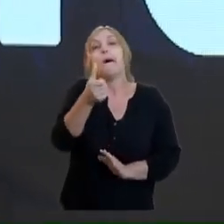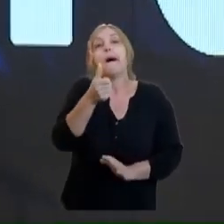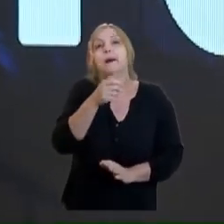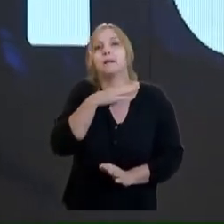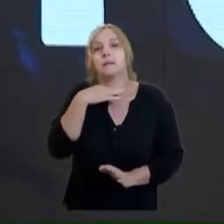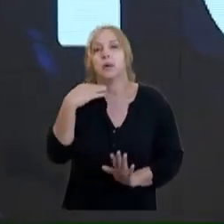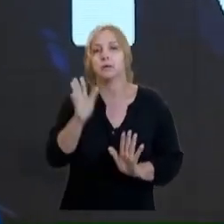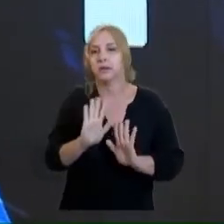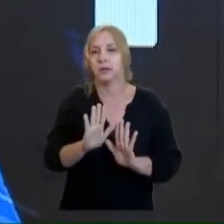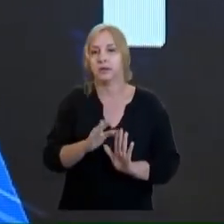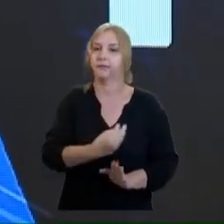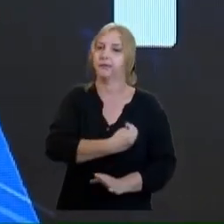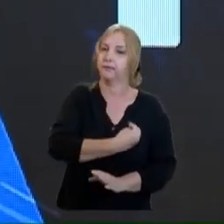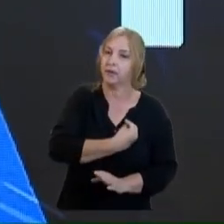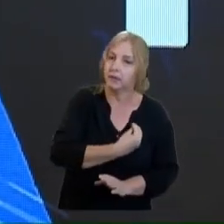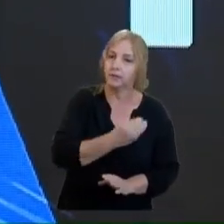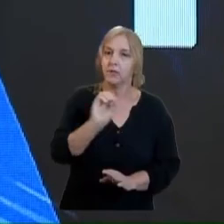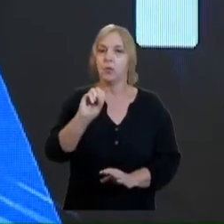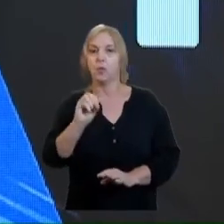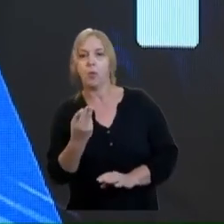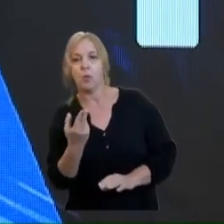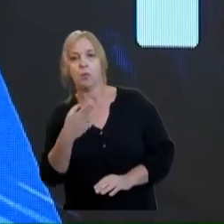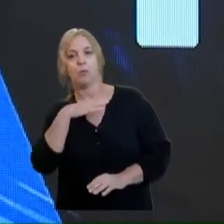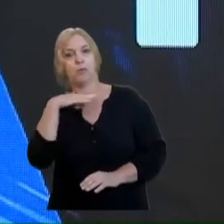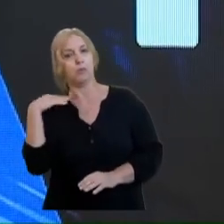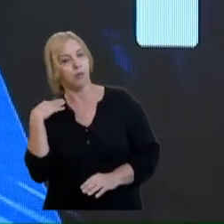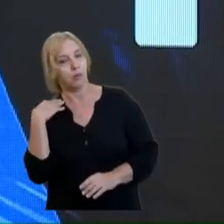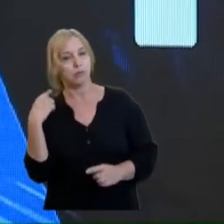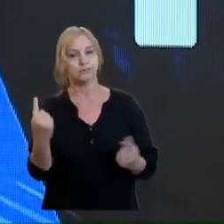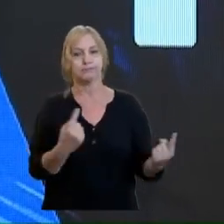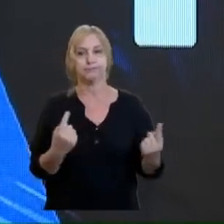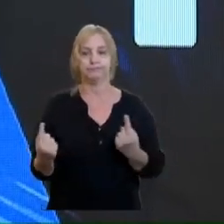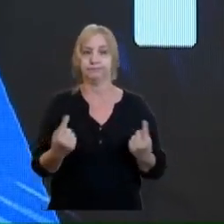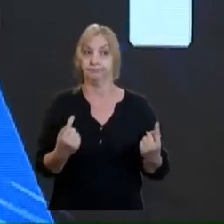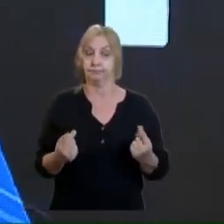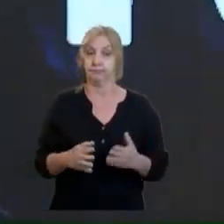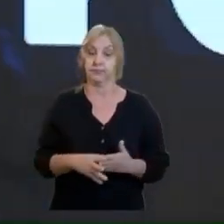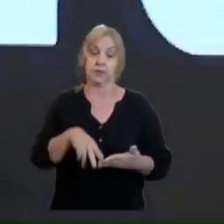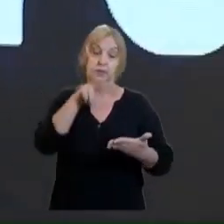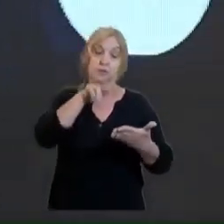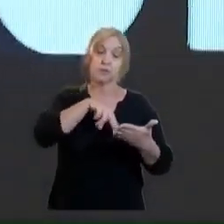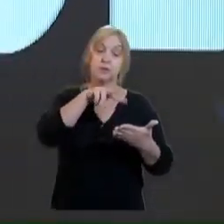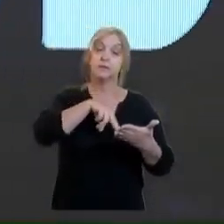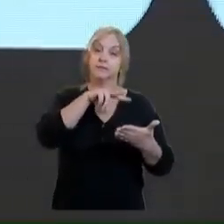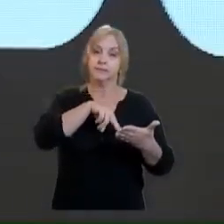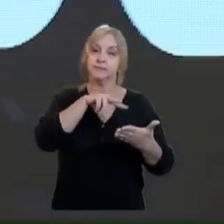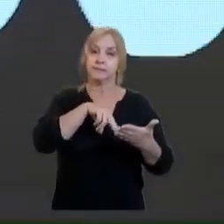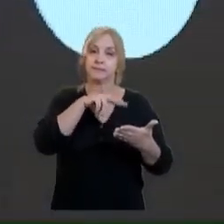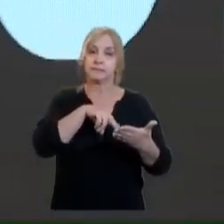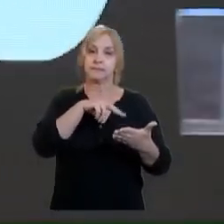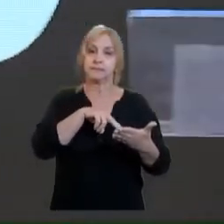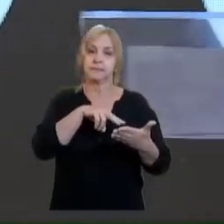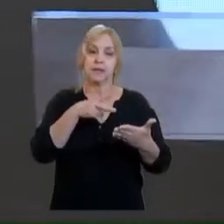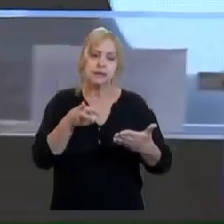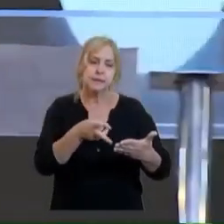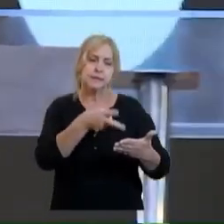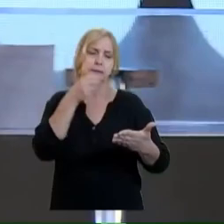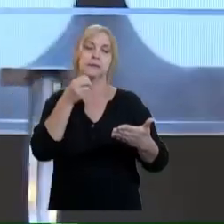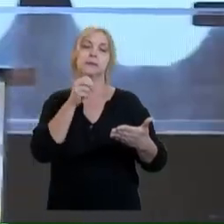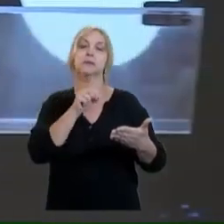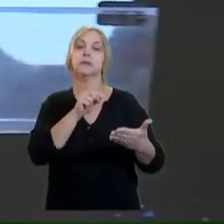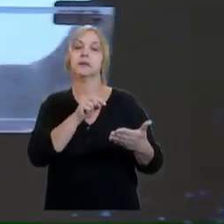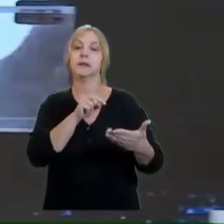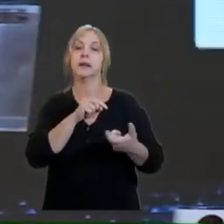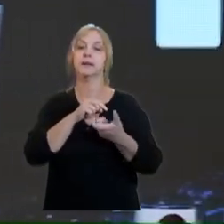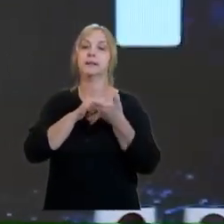morto. Não, não. Está vivo ou morto. Então, quando lemos aqui nas Escrituras, você vai perceber como